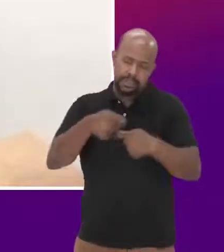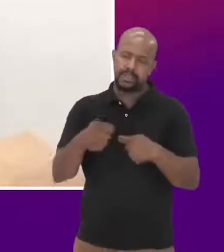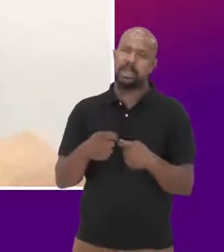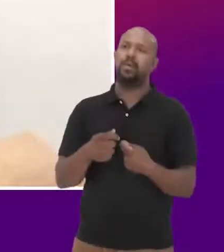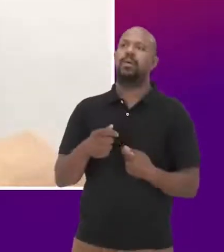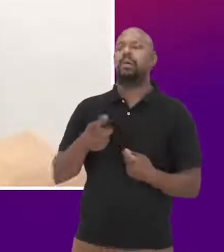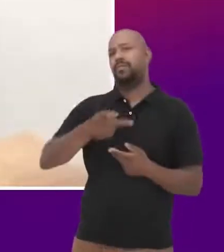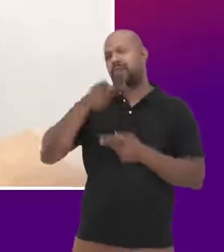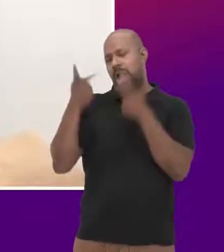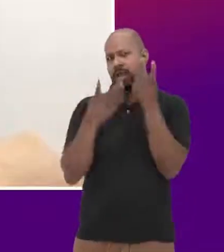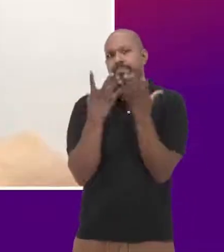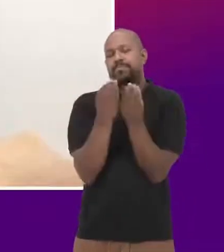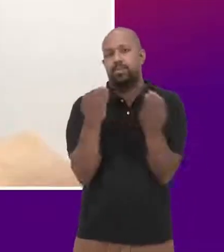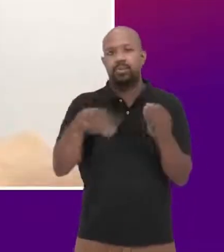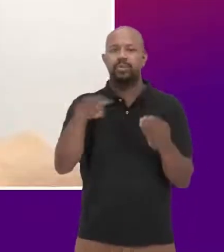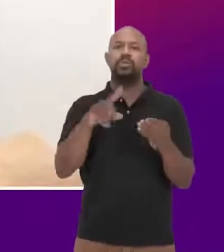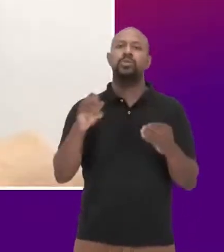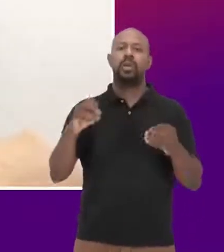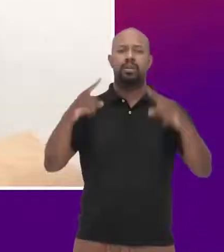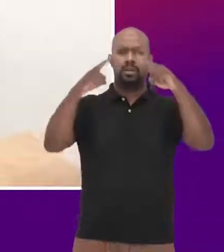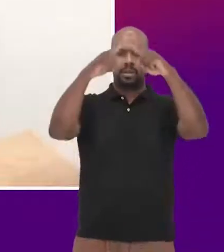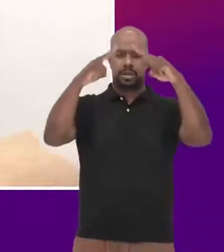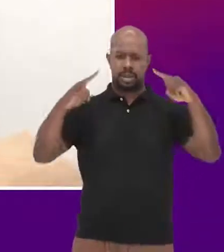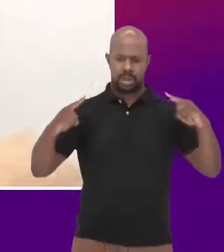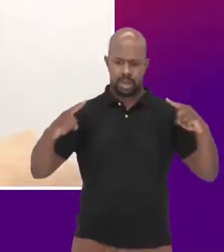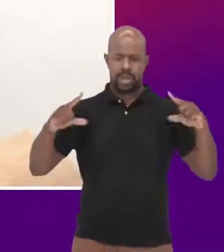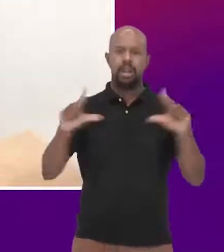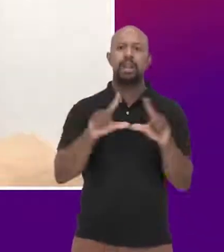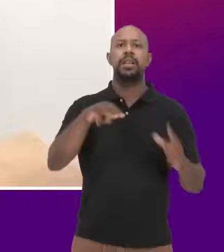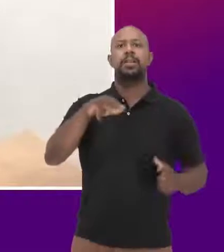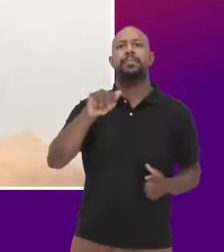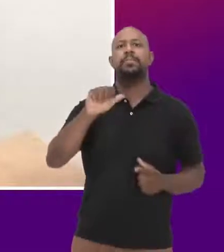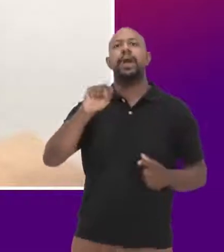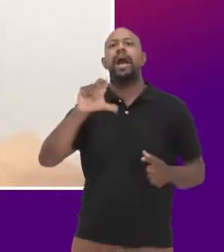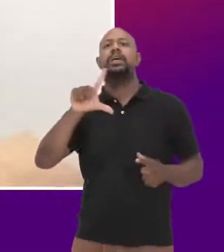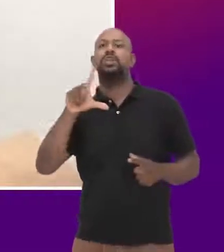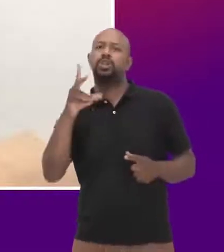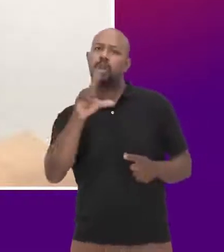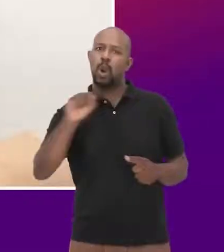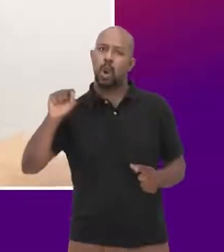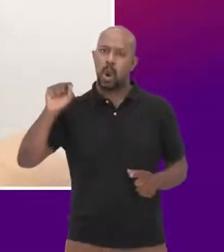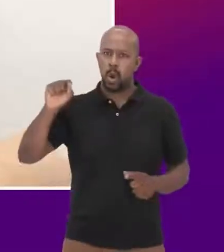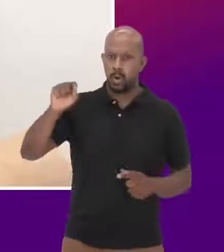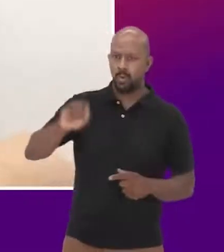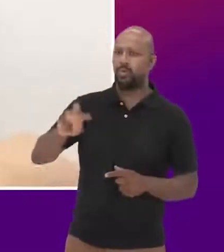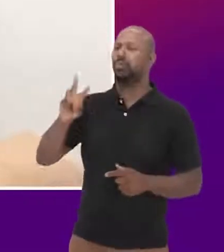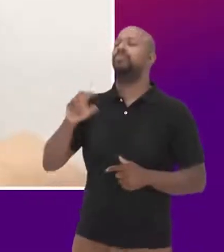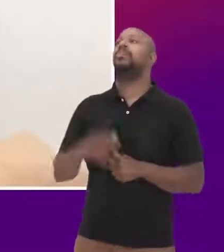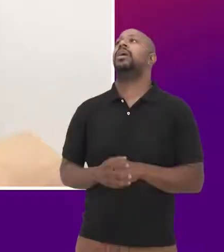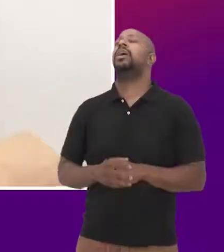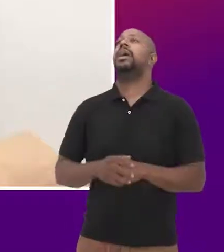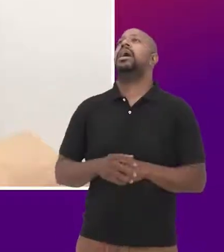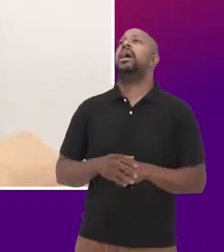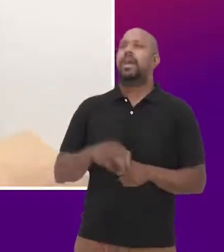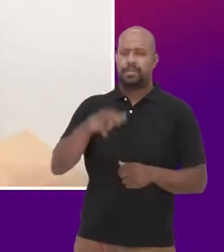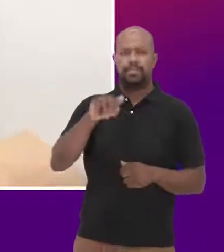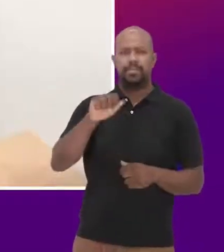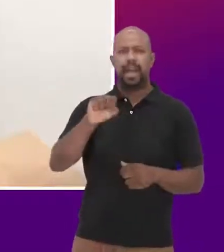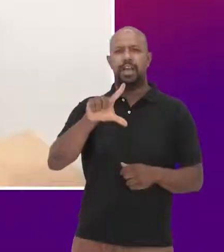administração e fala-se bastante na pirâmide de Maslow. Então, possivelmente sociedade